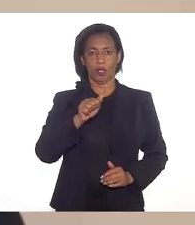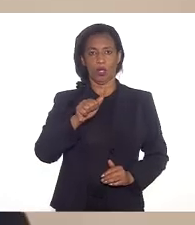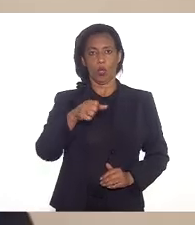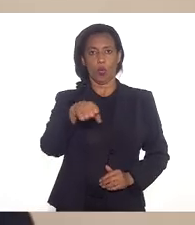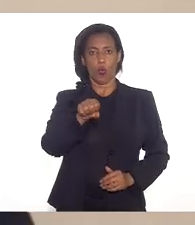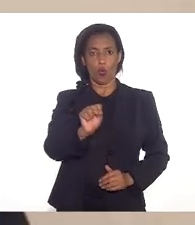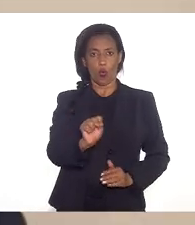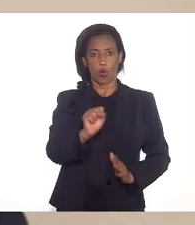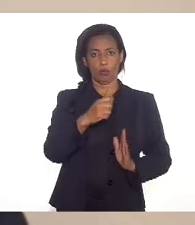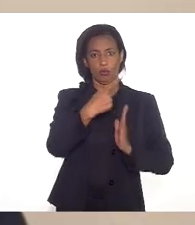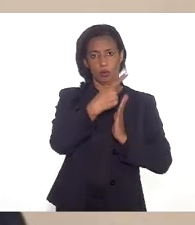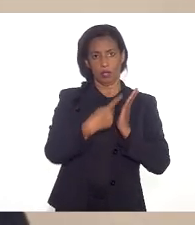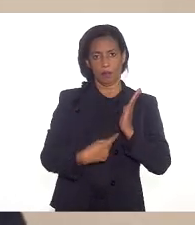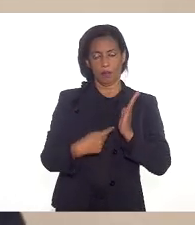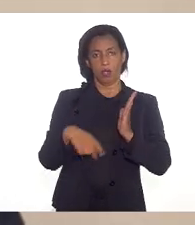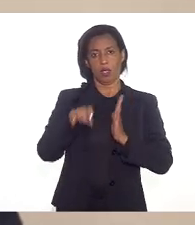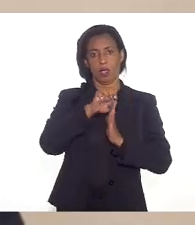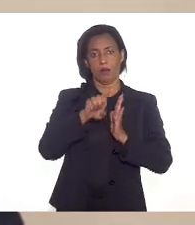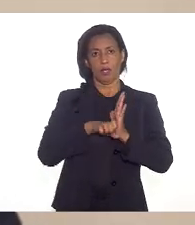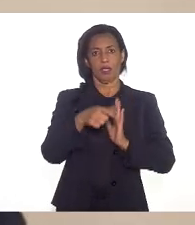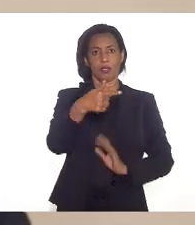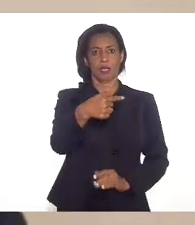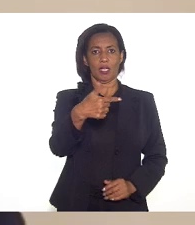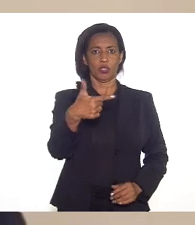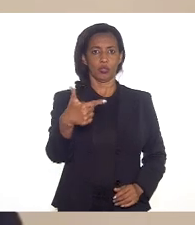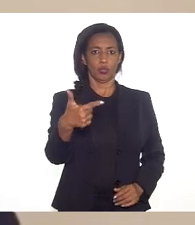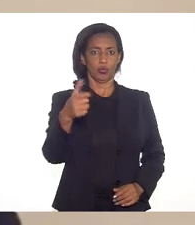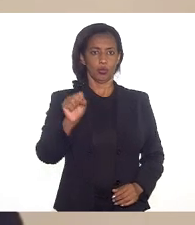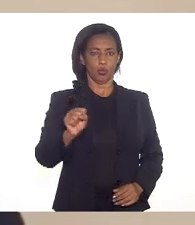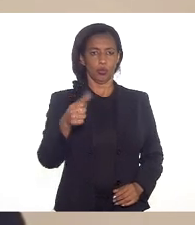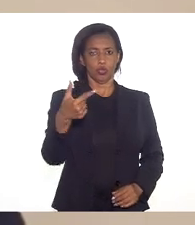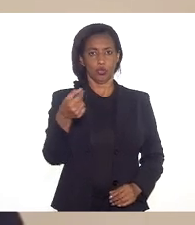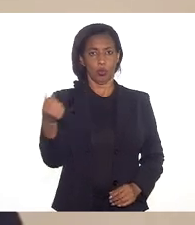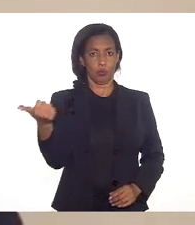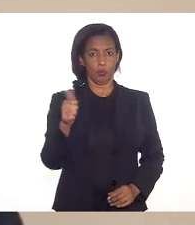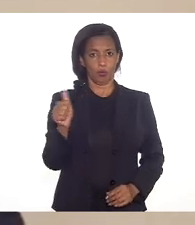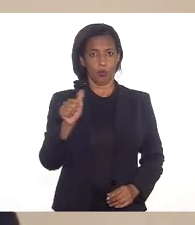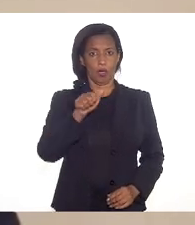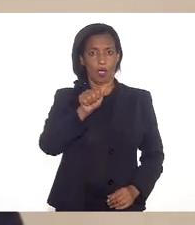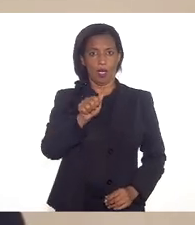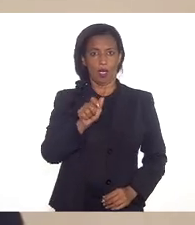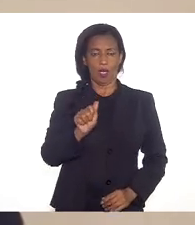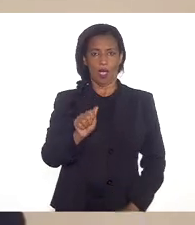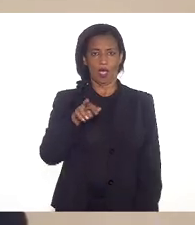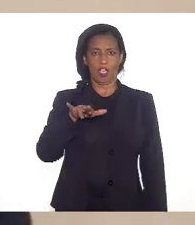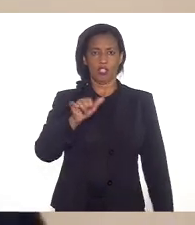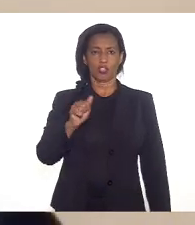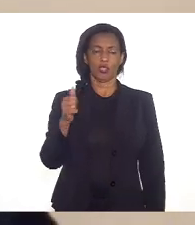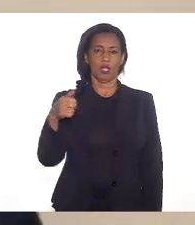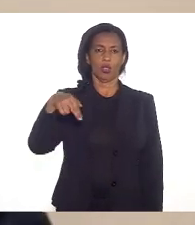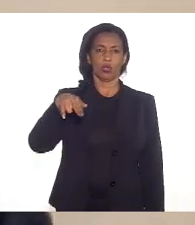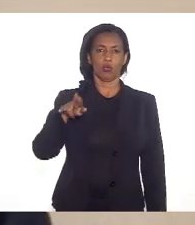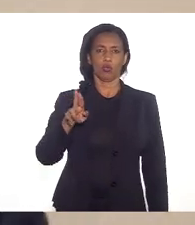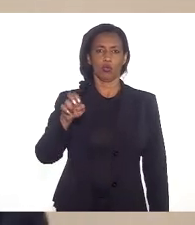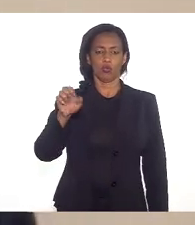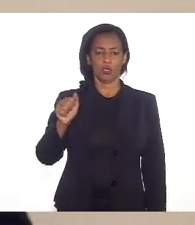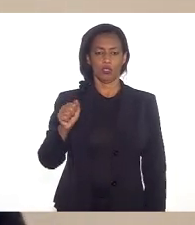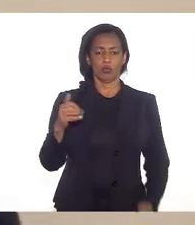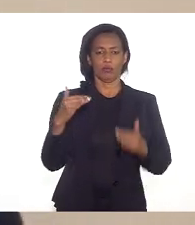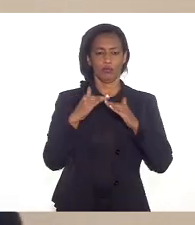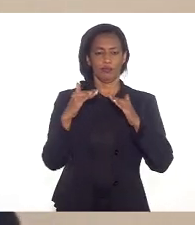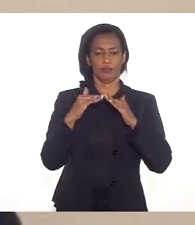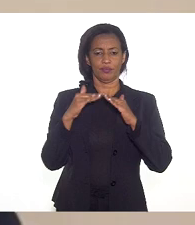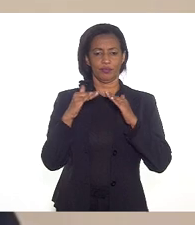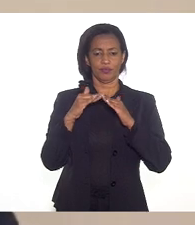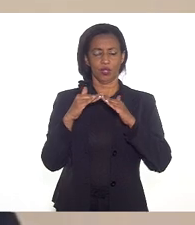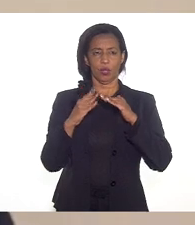pauta. Emendas de plenário ao projeto de lei 728 de 2011, autoria do deputado Átila Nunes. O parecer é favorável à emenda 4,